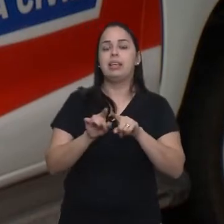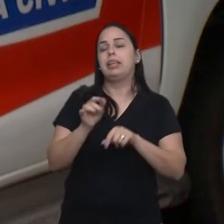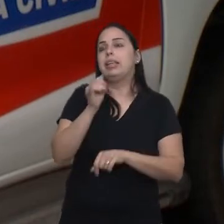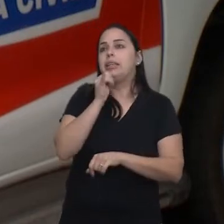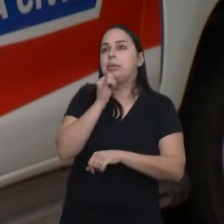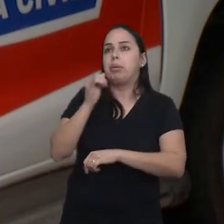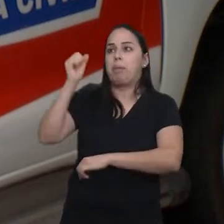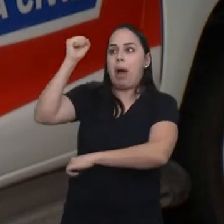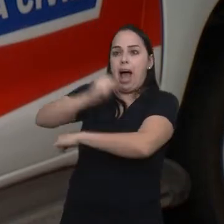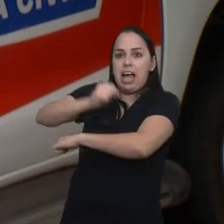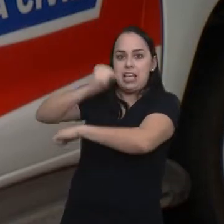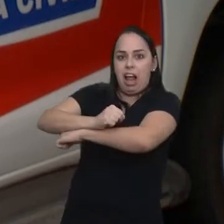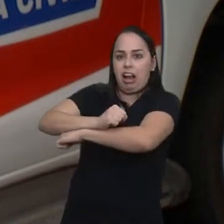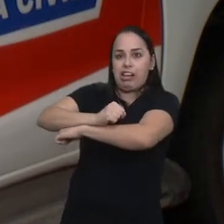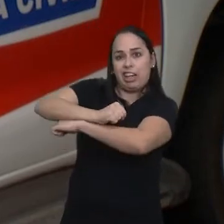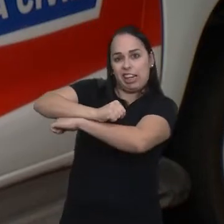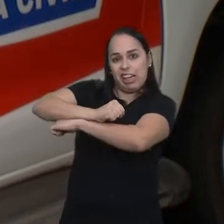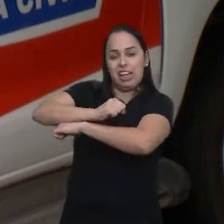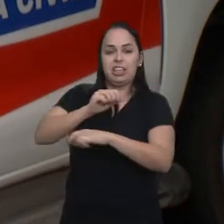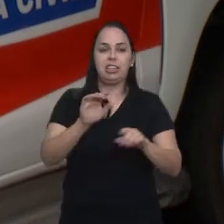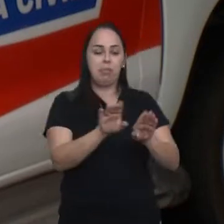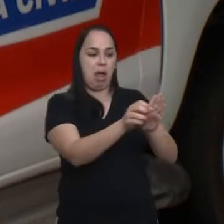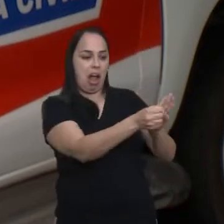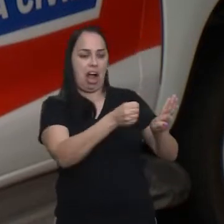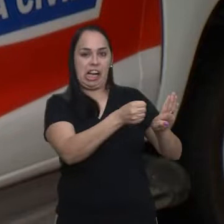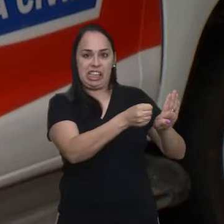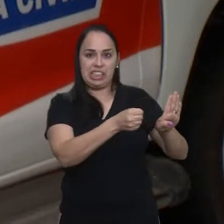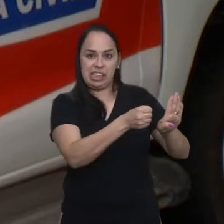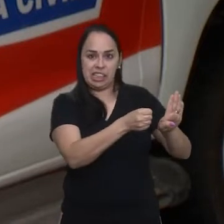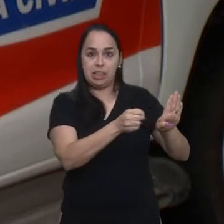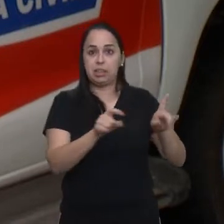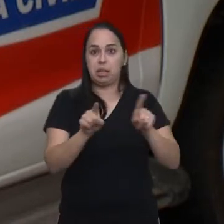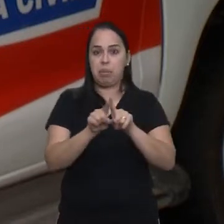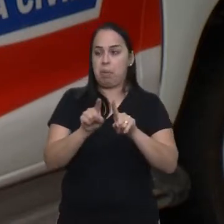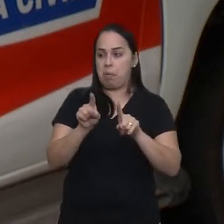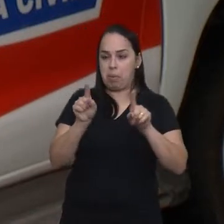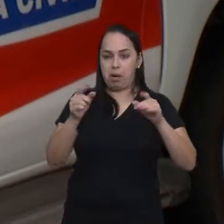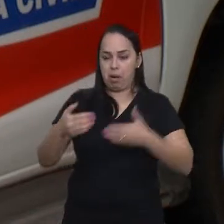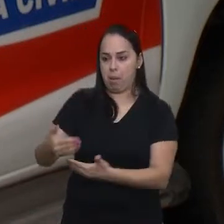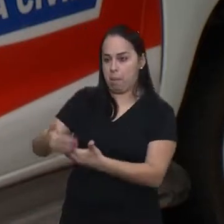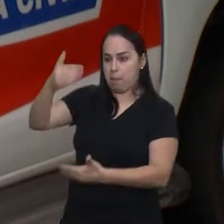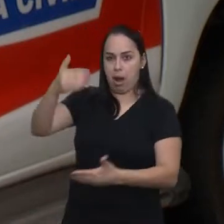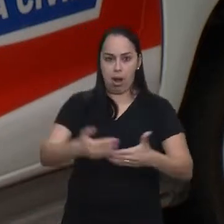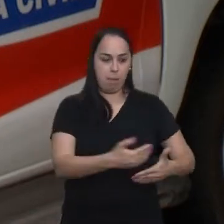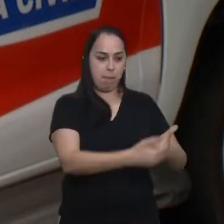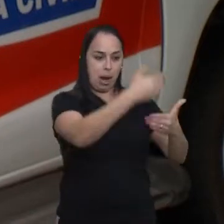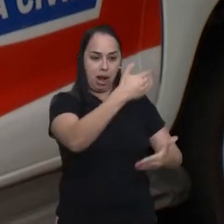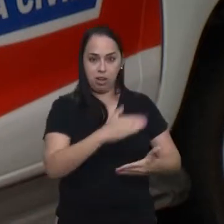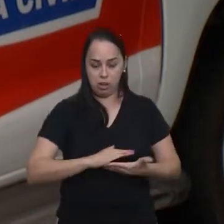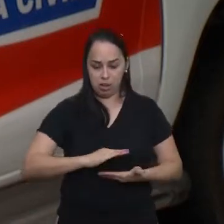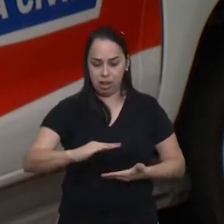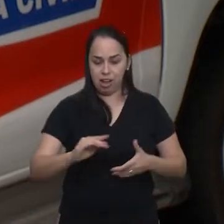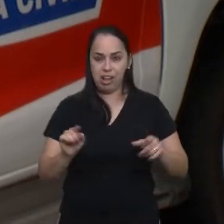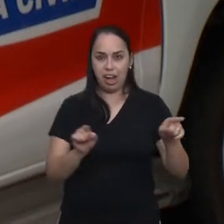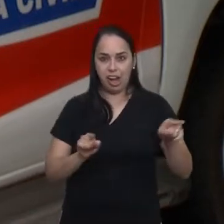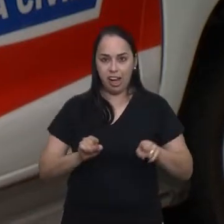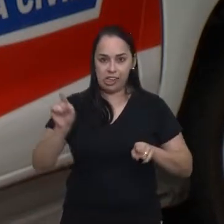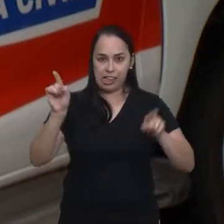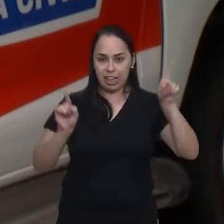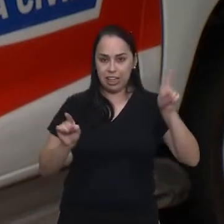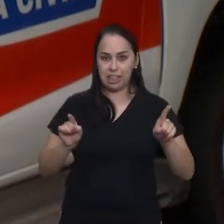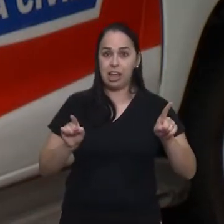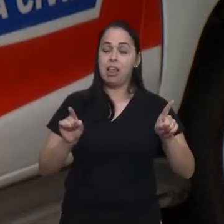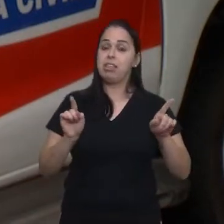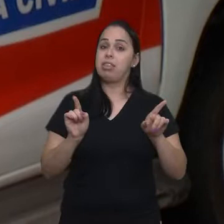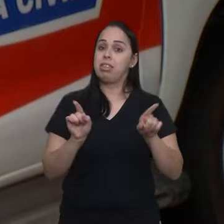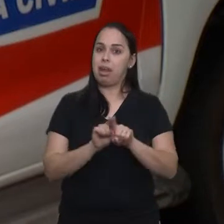uma janela começou a emperrar, uma porta começou a enroscar, algumas trincas, né, no chão. Na